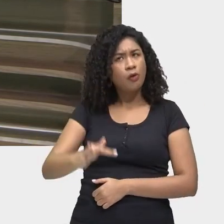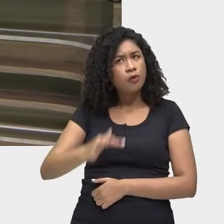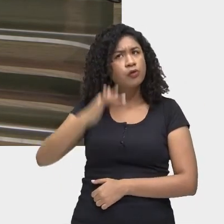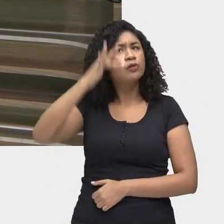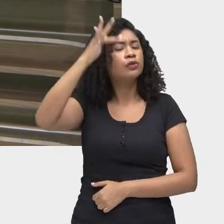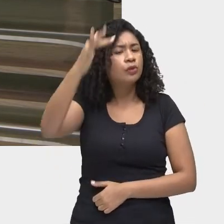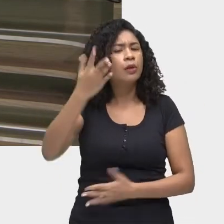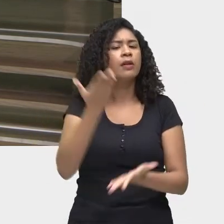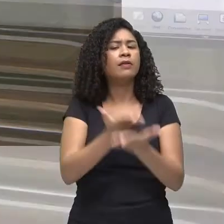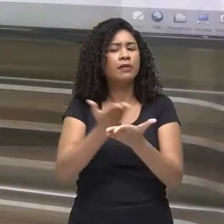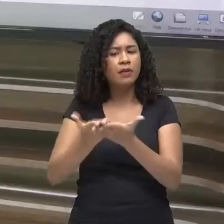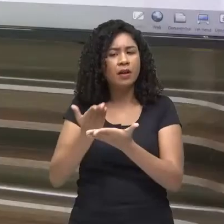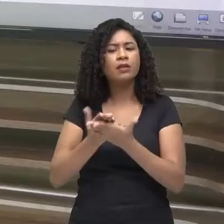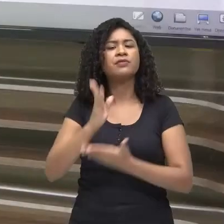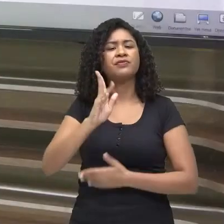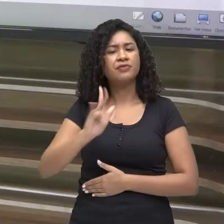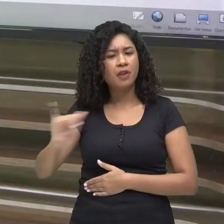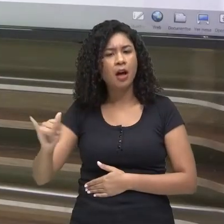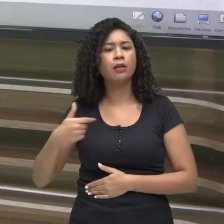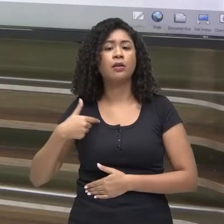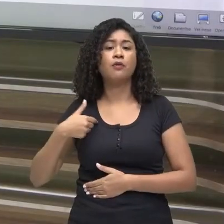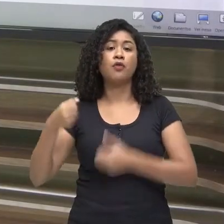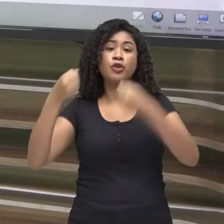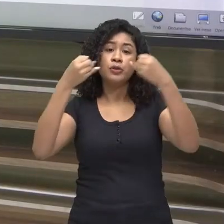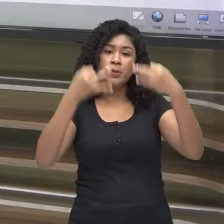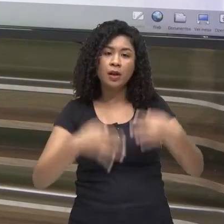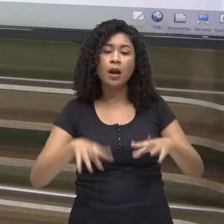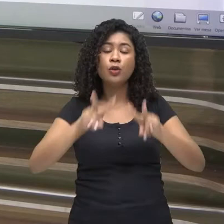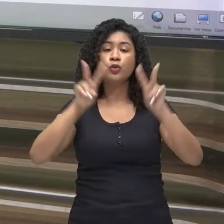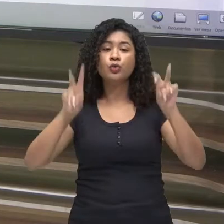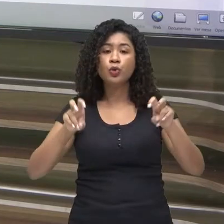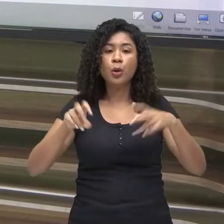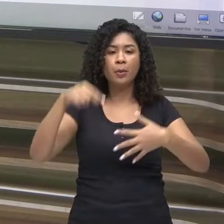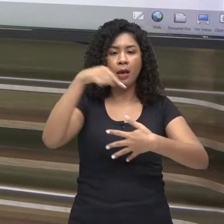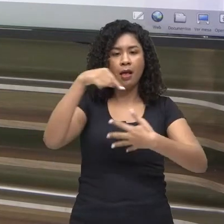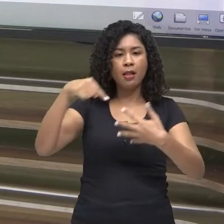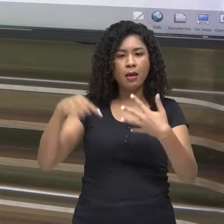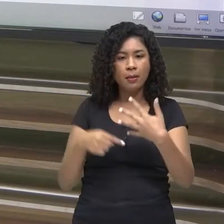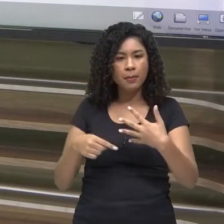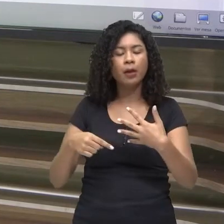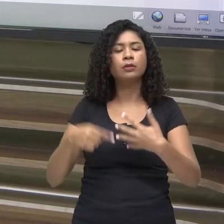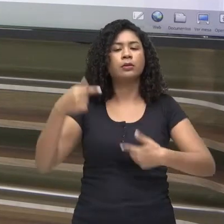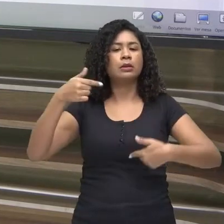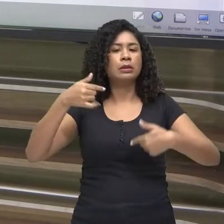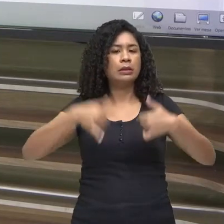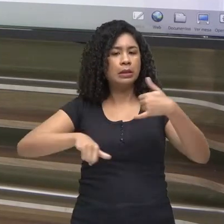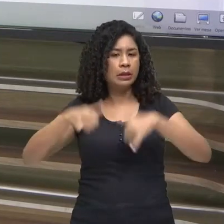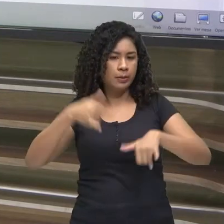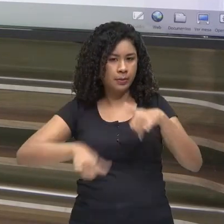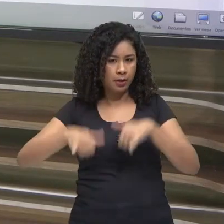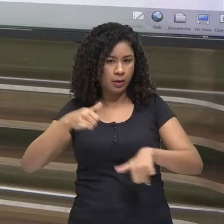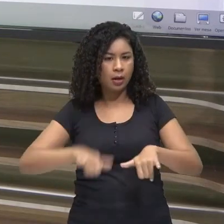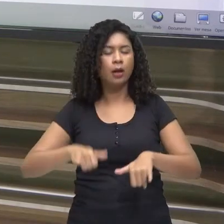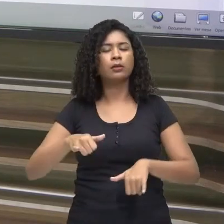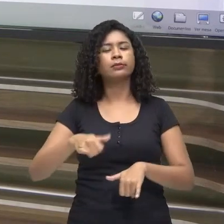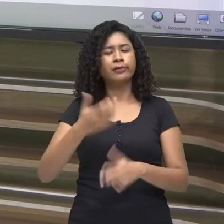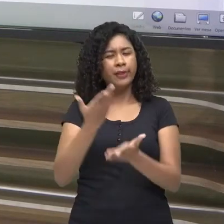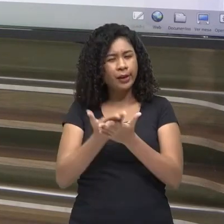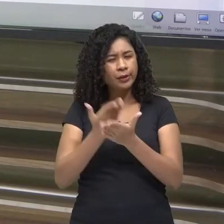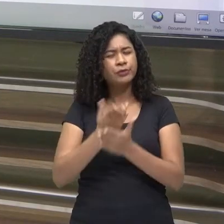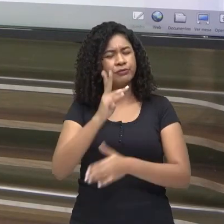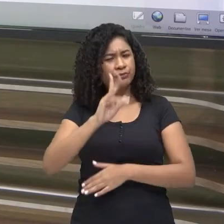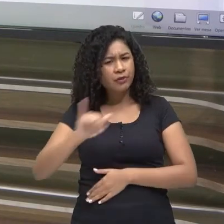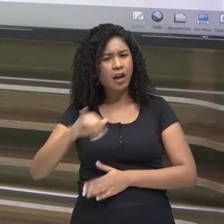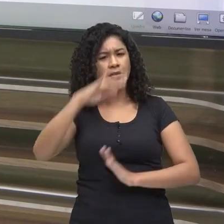mais na frente quando a gente falar sobre os elementos químicos, quando a gente estudar a tabela periódica, a